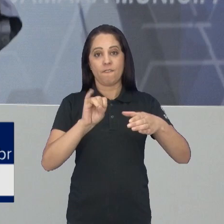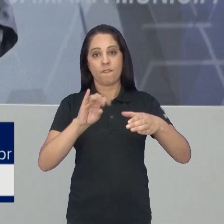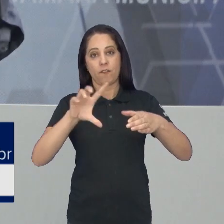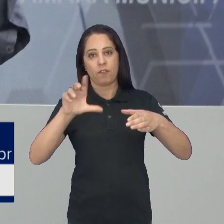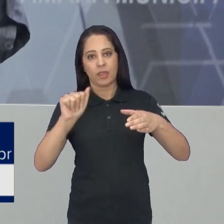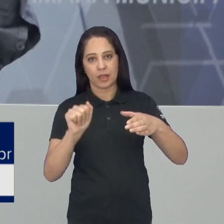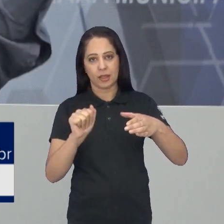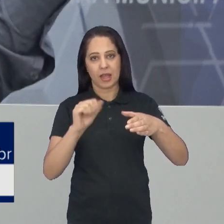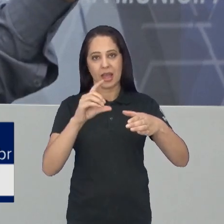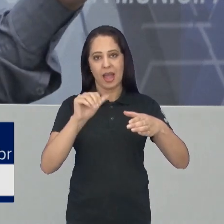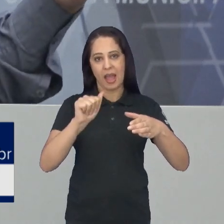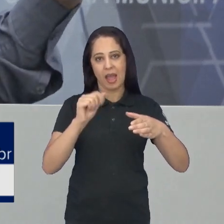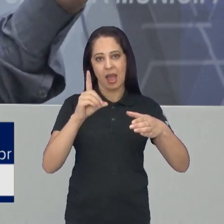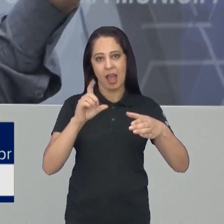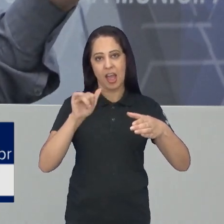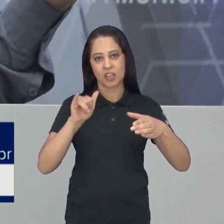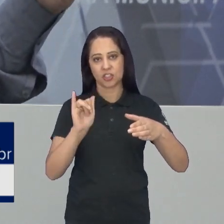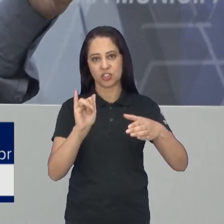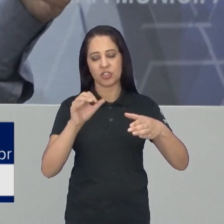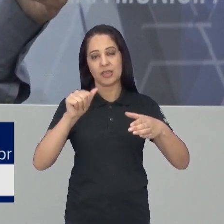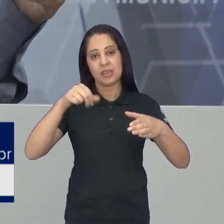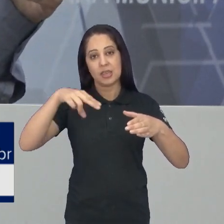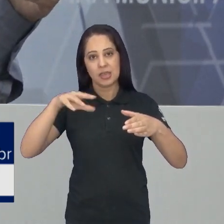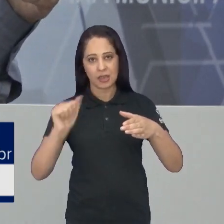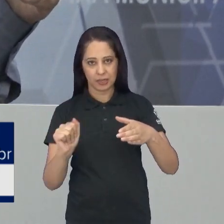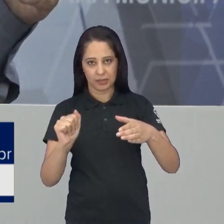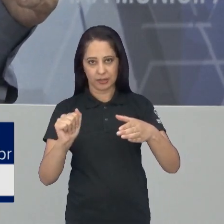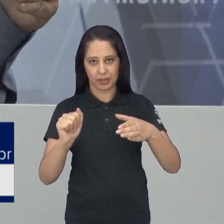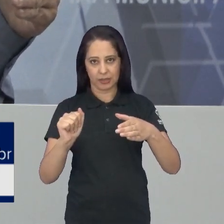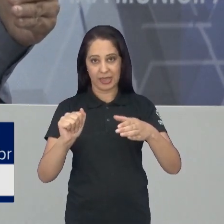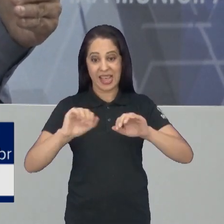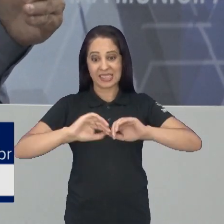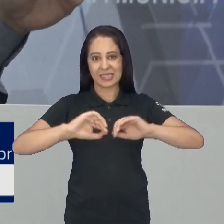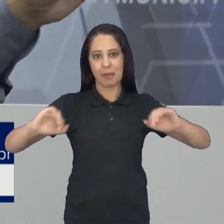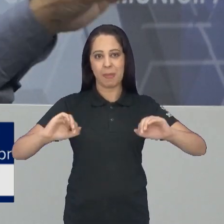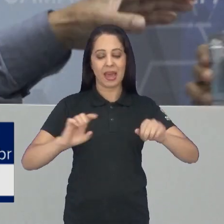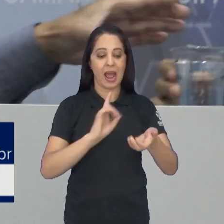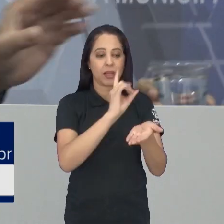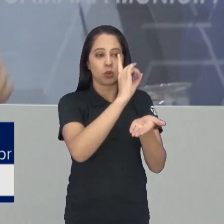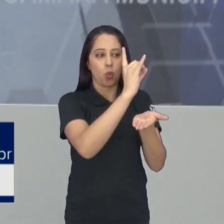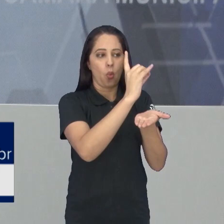mesma centralidade do Jardim Aquários. Né?